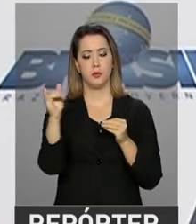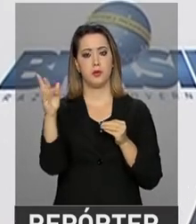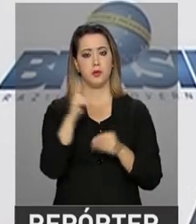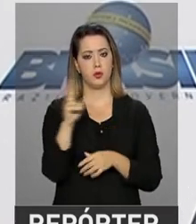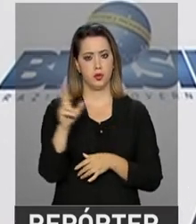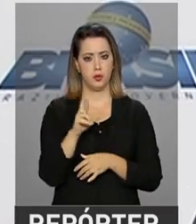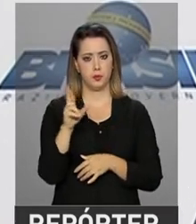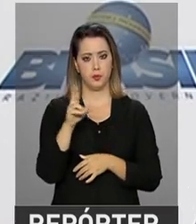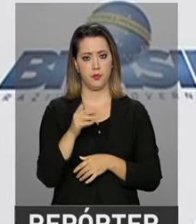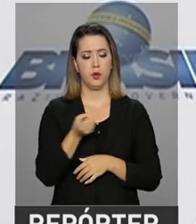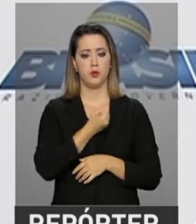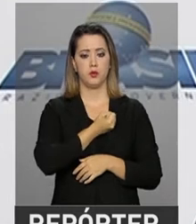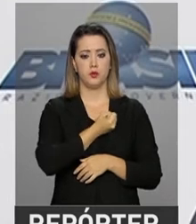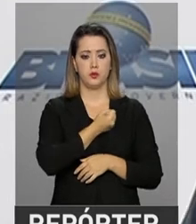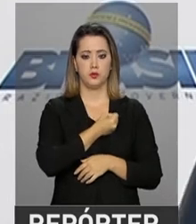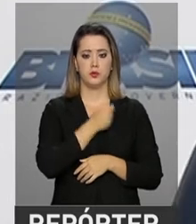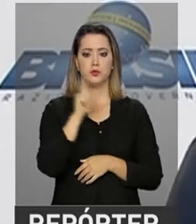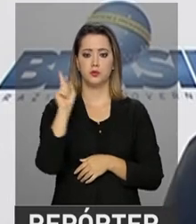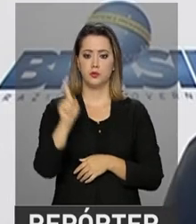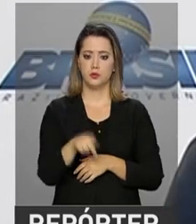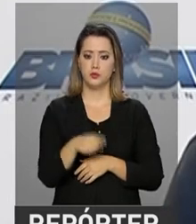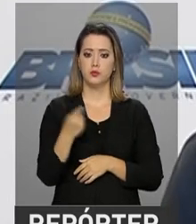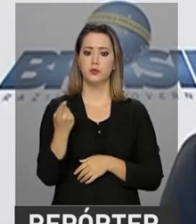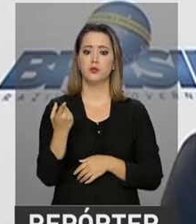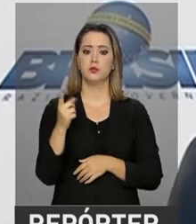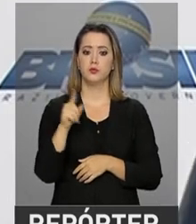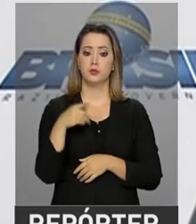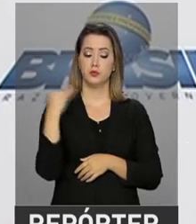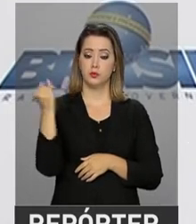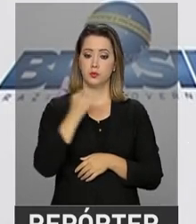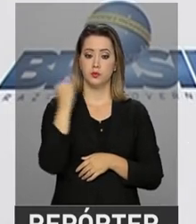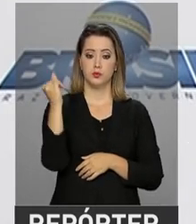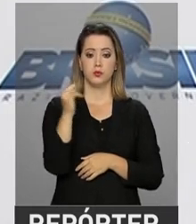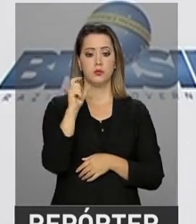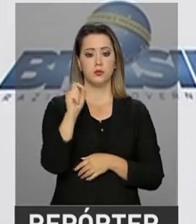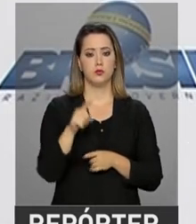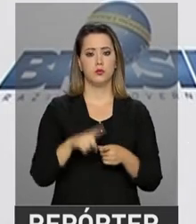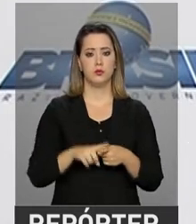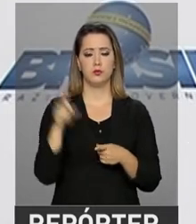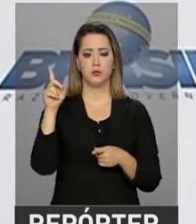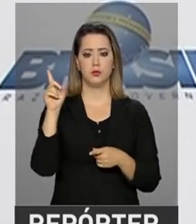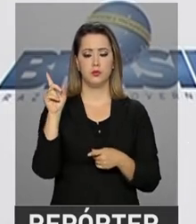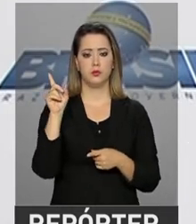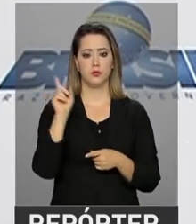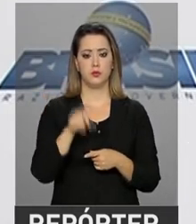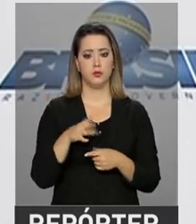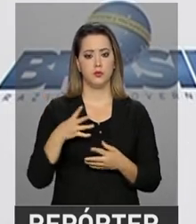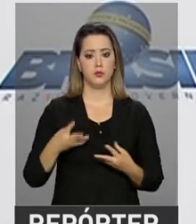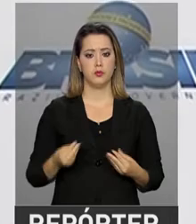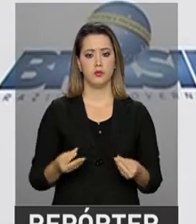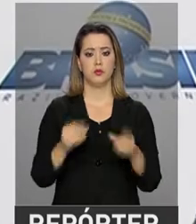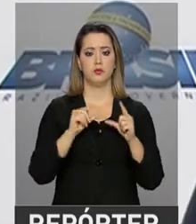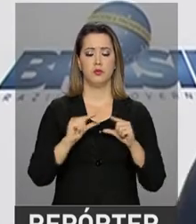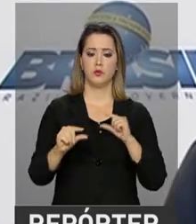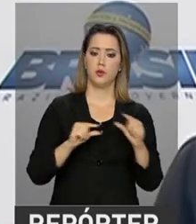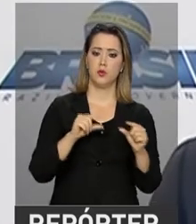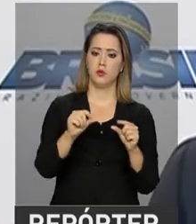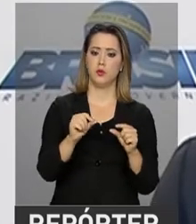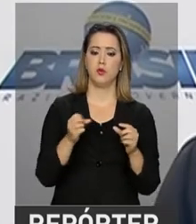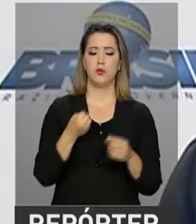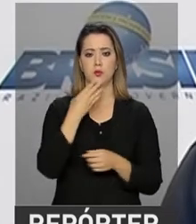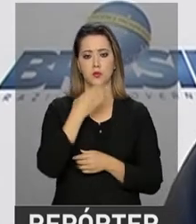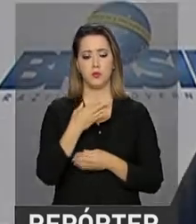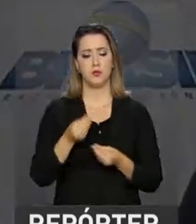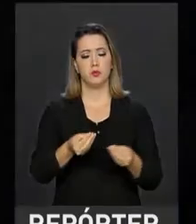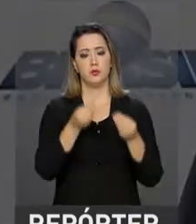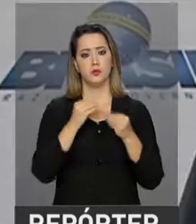R$ 2,8 bilhões. Um número bastante expressivo, mas muito pequeno diante dos benefícios que